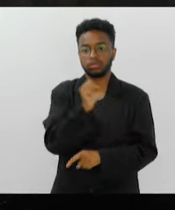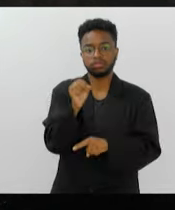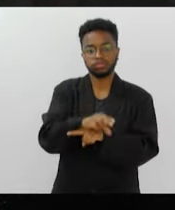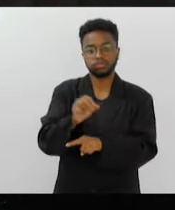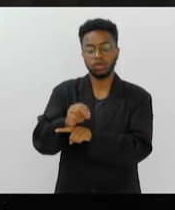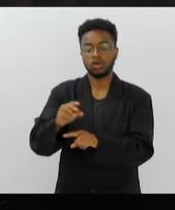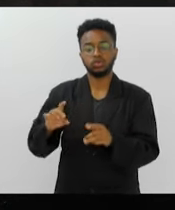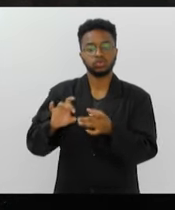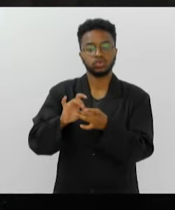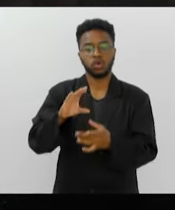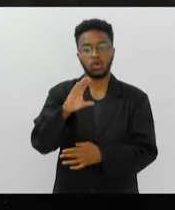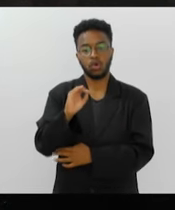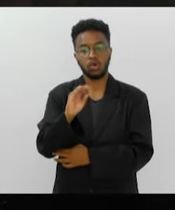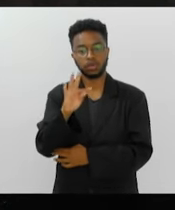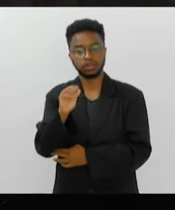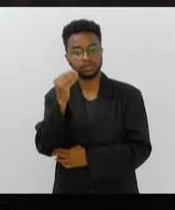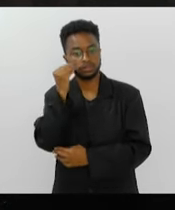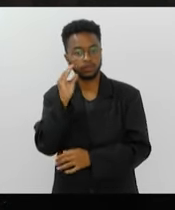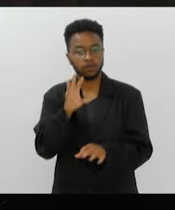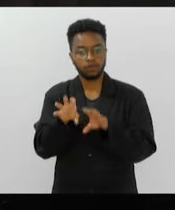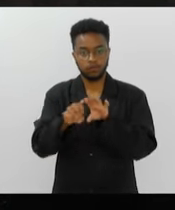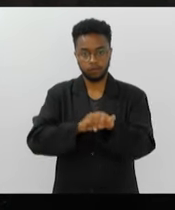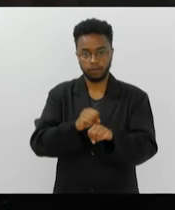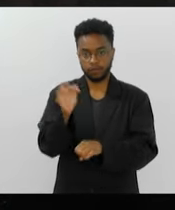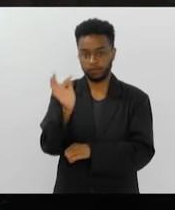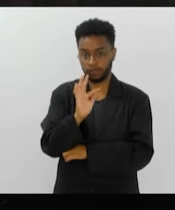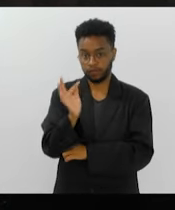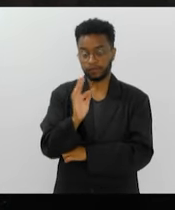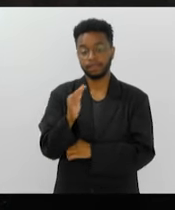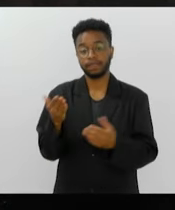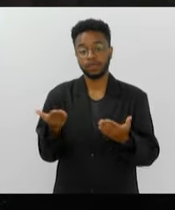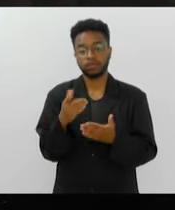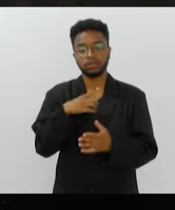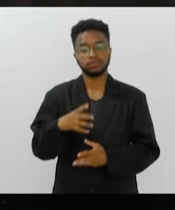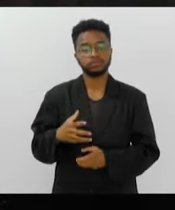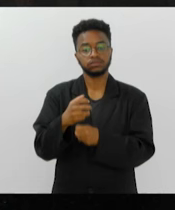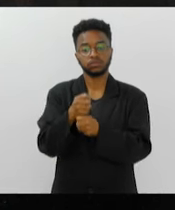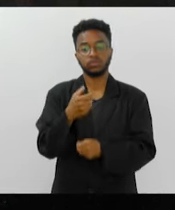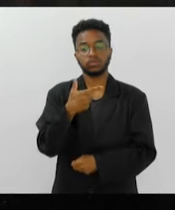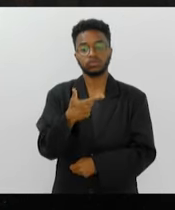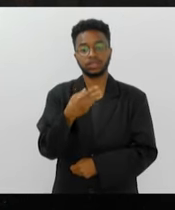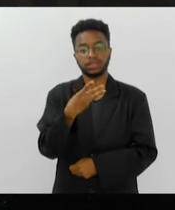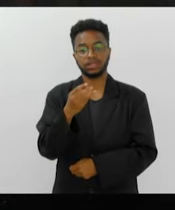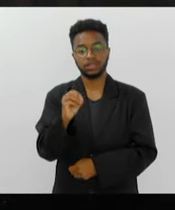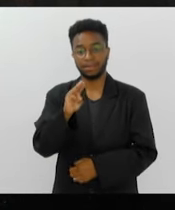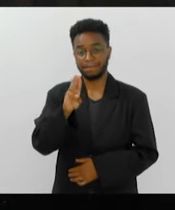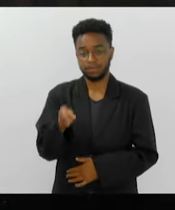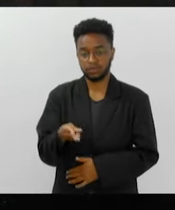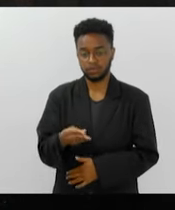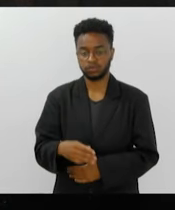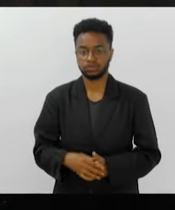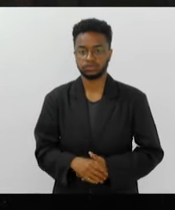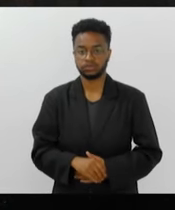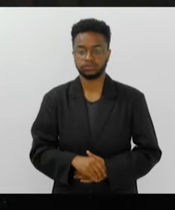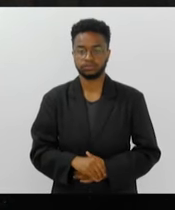afirmativas concluam o seu ensino chega ao montante de 230 milhões a